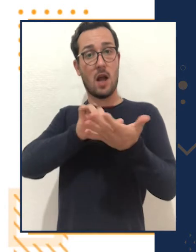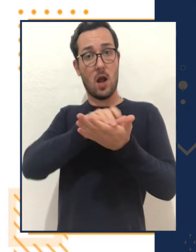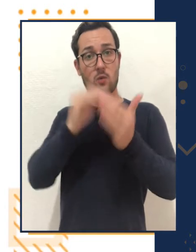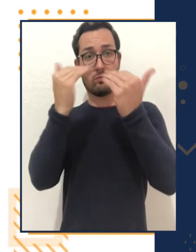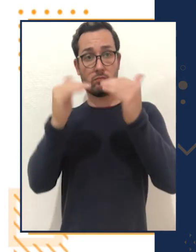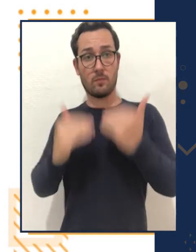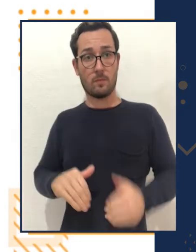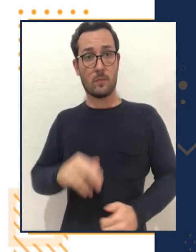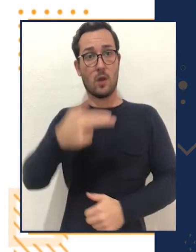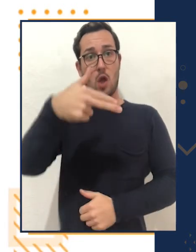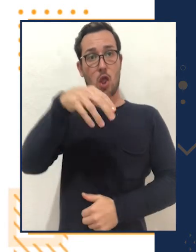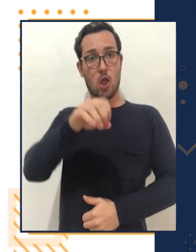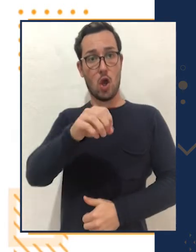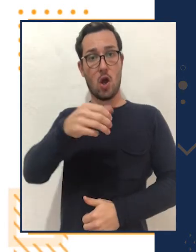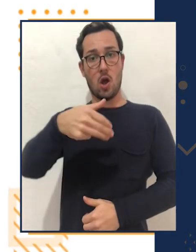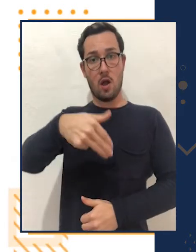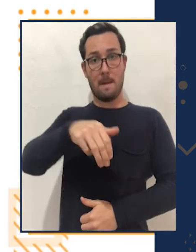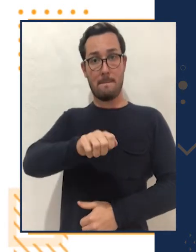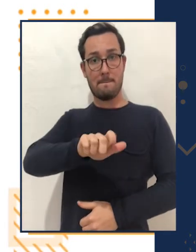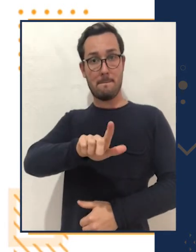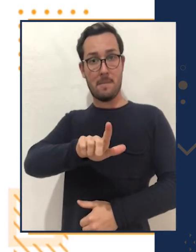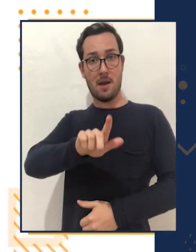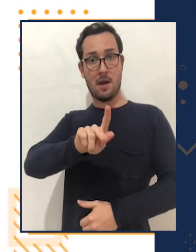né, sobre a análise desse circuito.